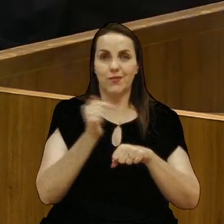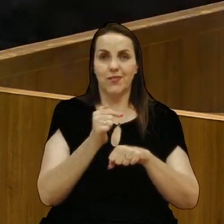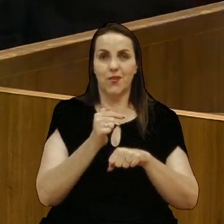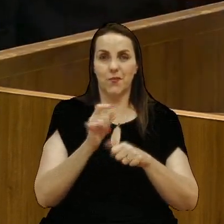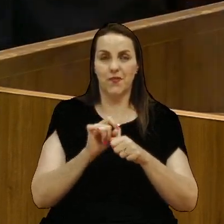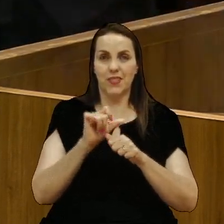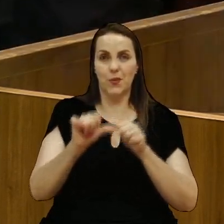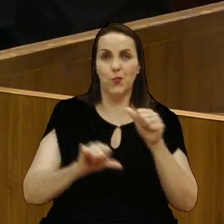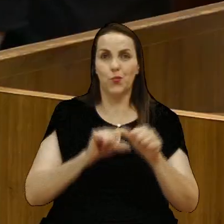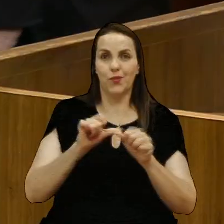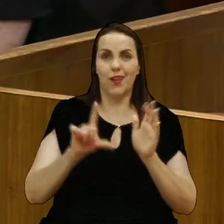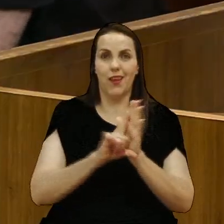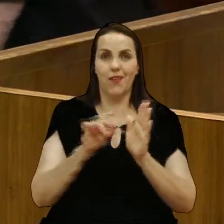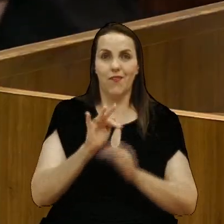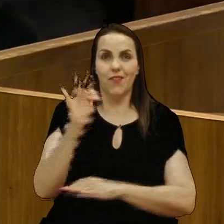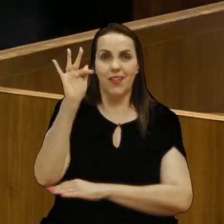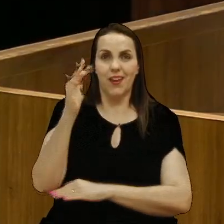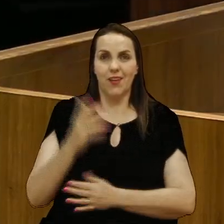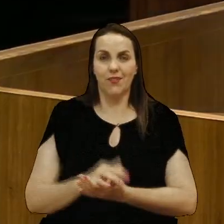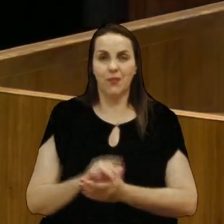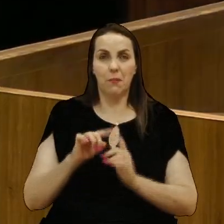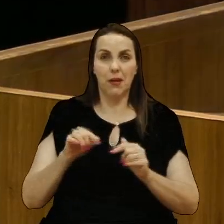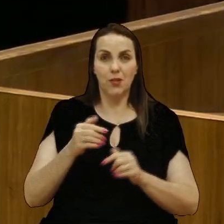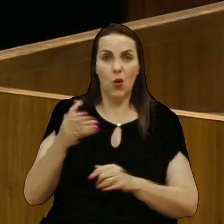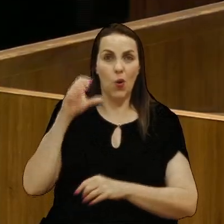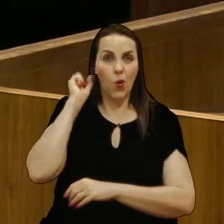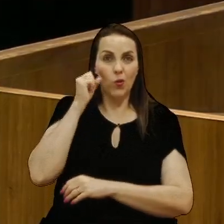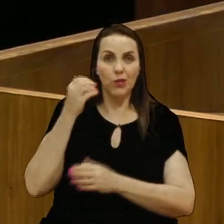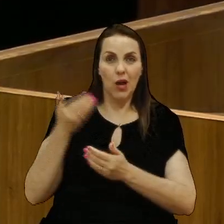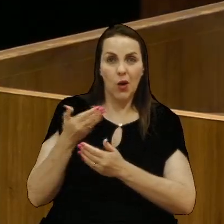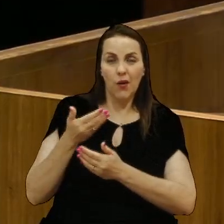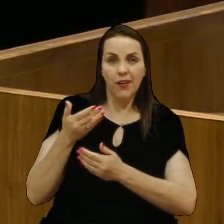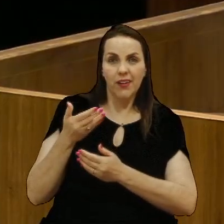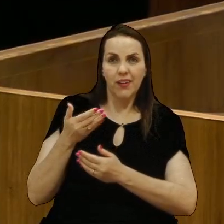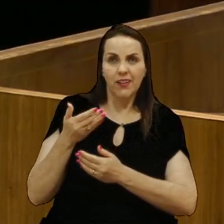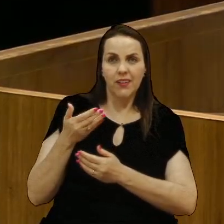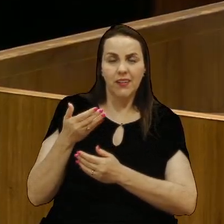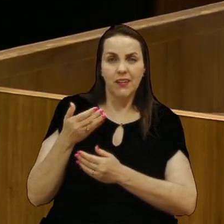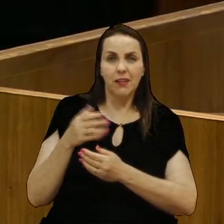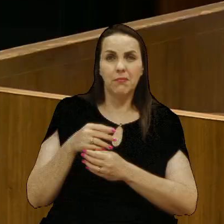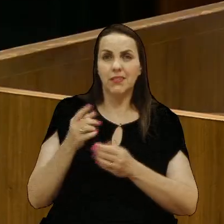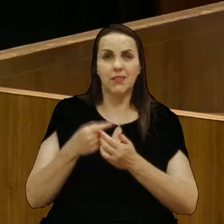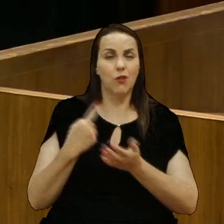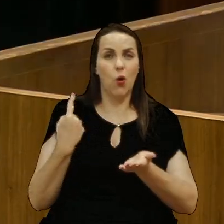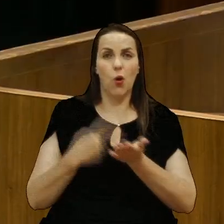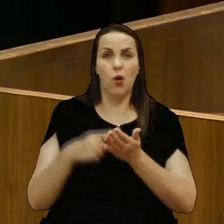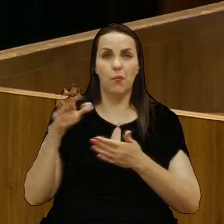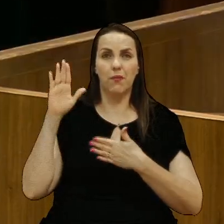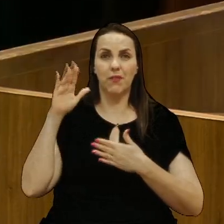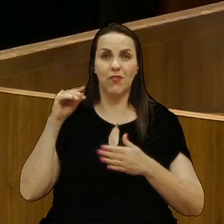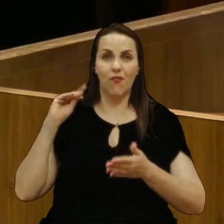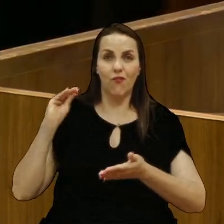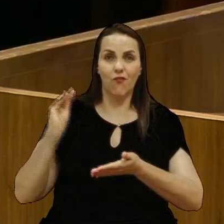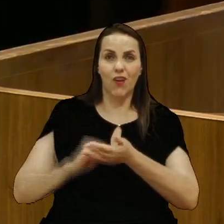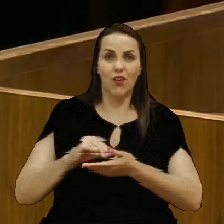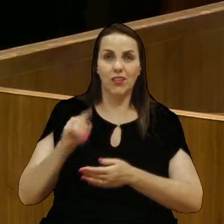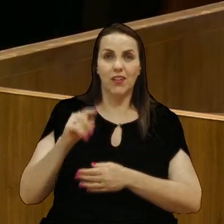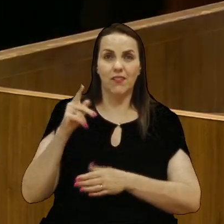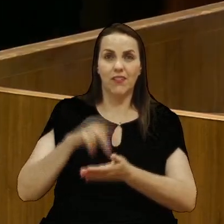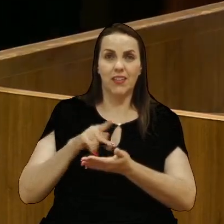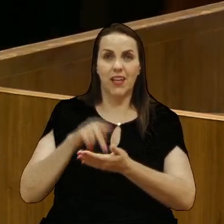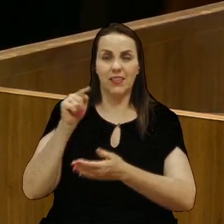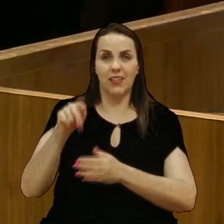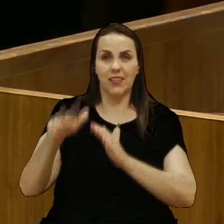isso. Agora, eu acabo de ouvir mais um descompromisso com a verdade aqui na tribuna. Então,